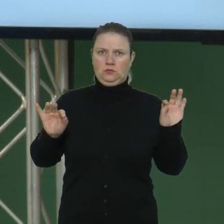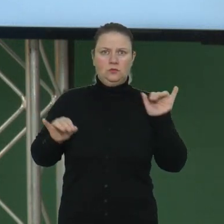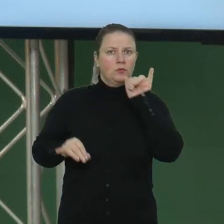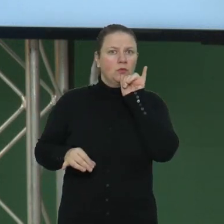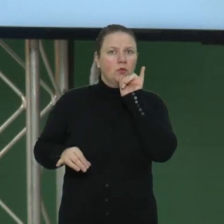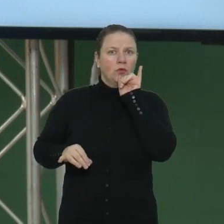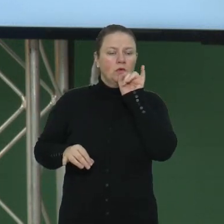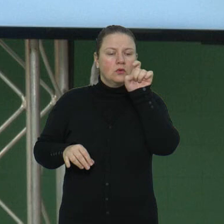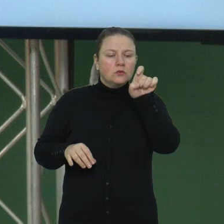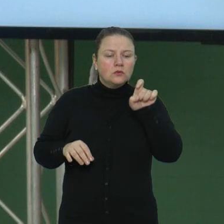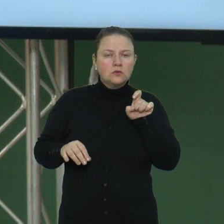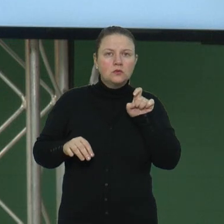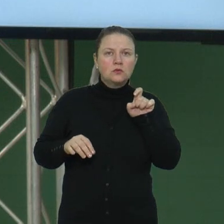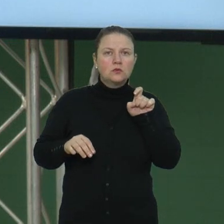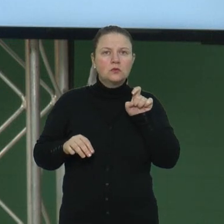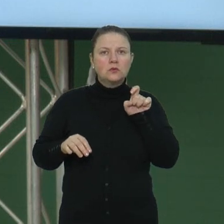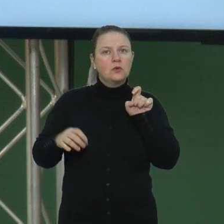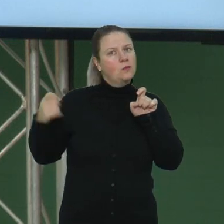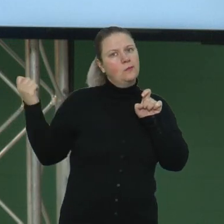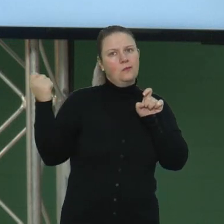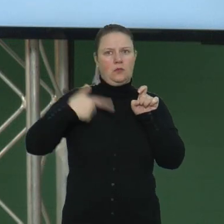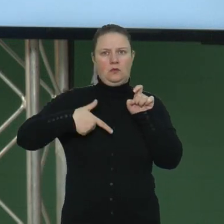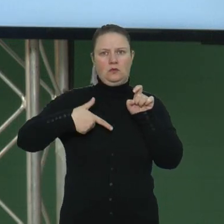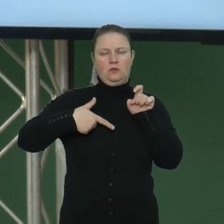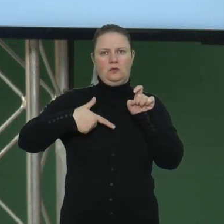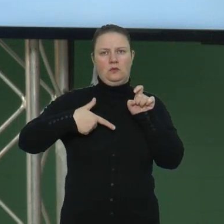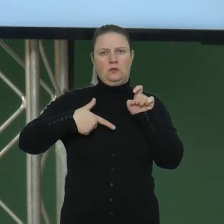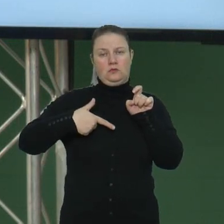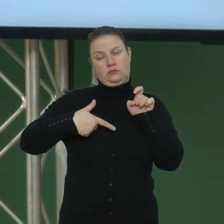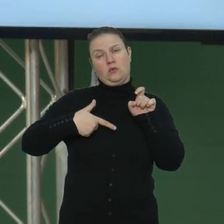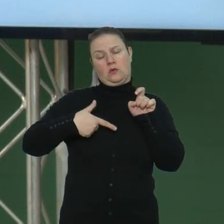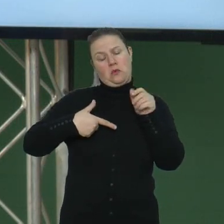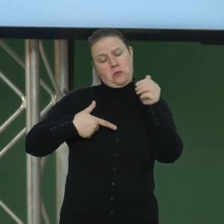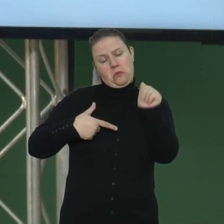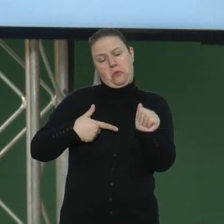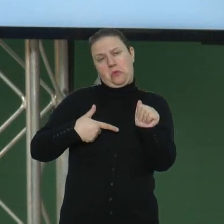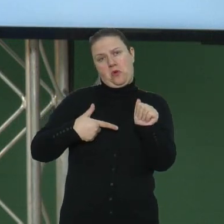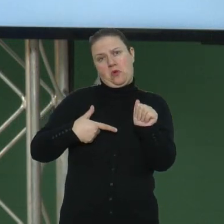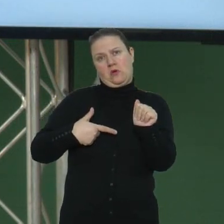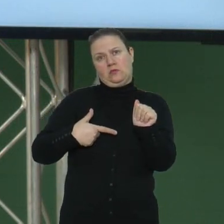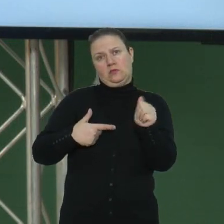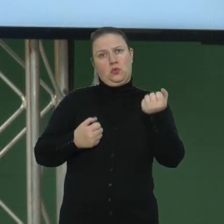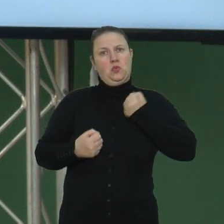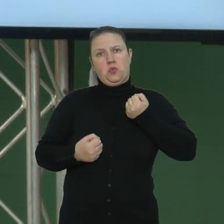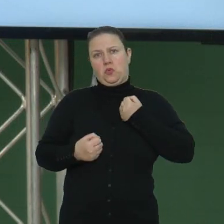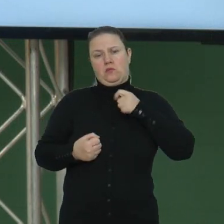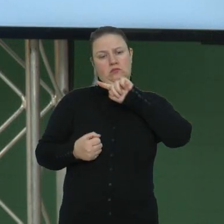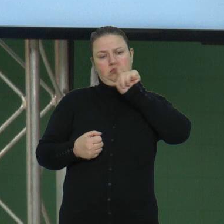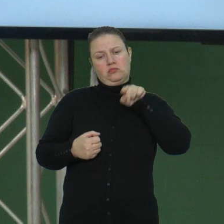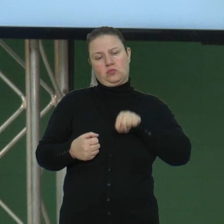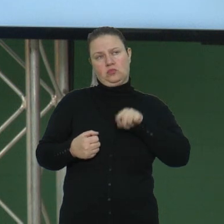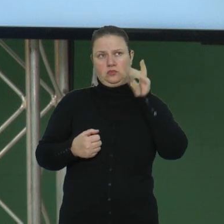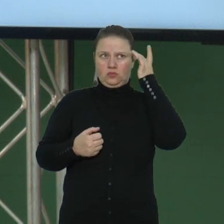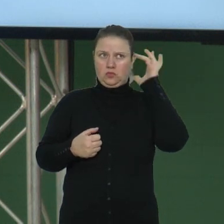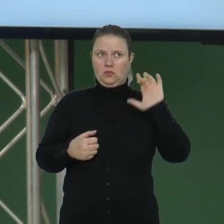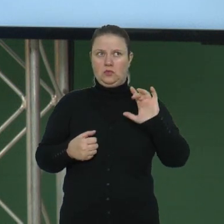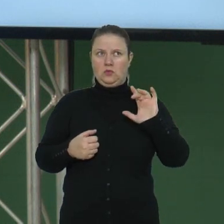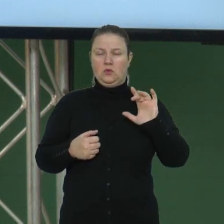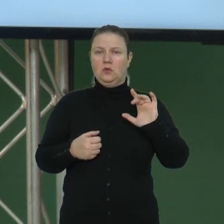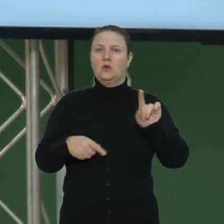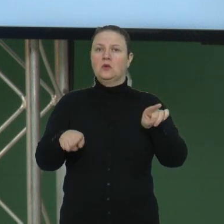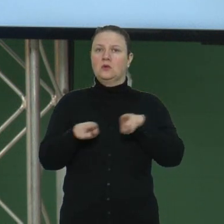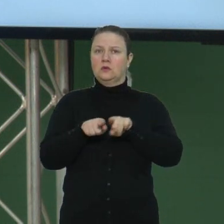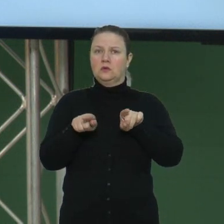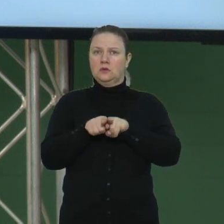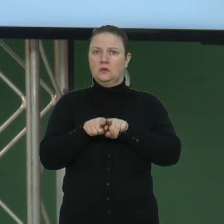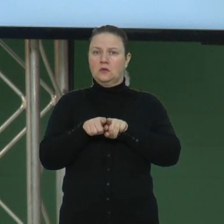vai ter que ser maior do que o negativo desse A, desse número que eu estou usando como exemplo, né? E ele vai ter que ser o quê?